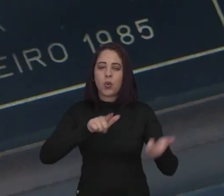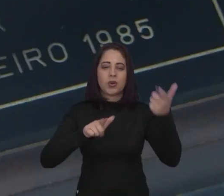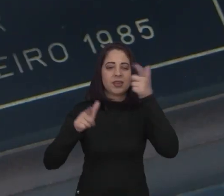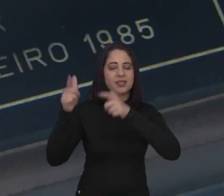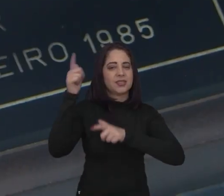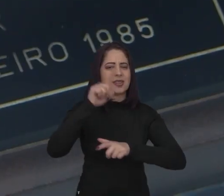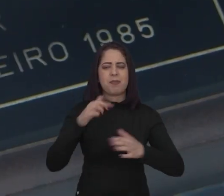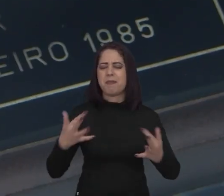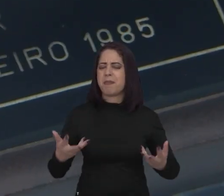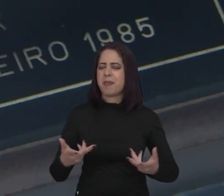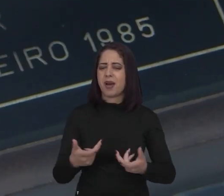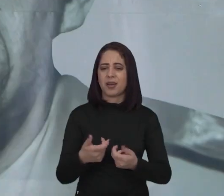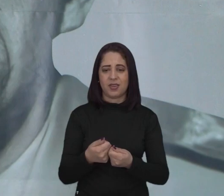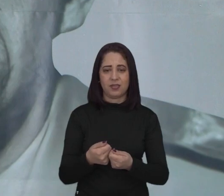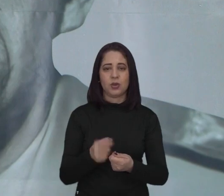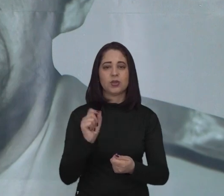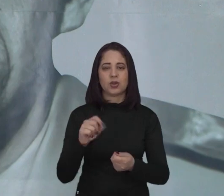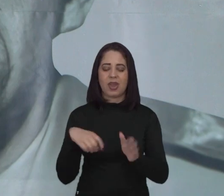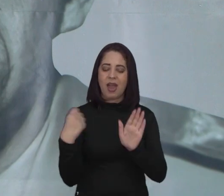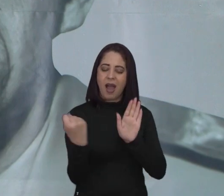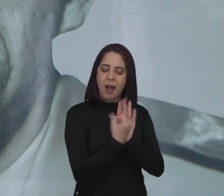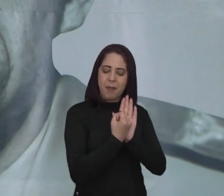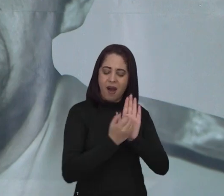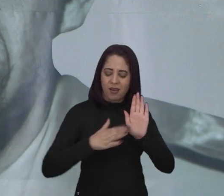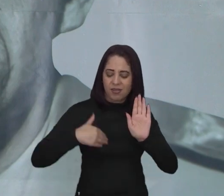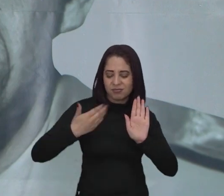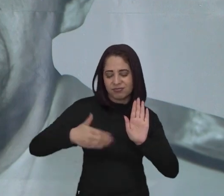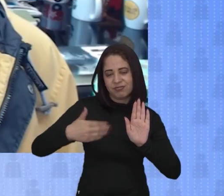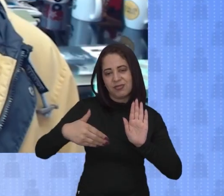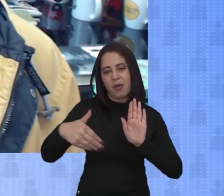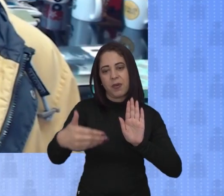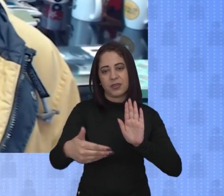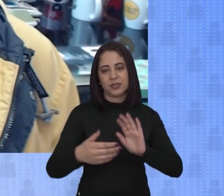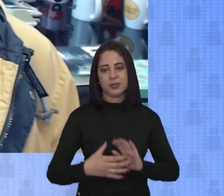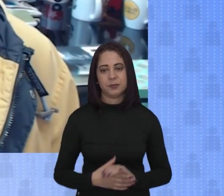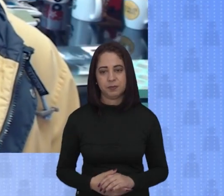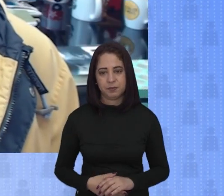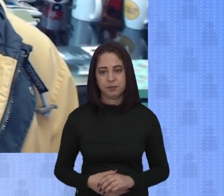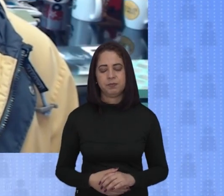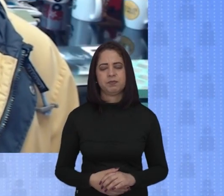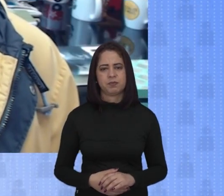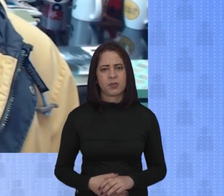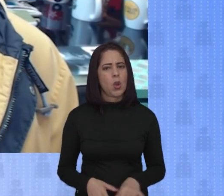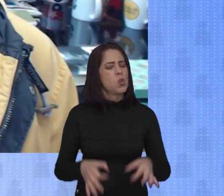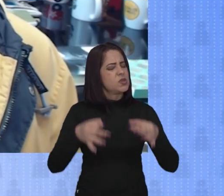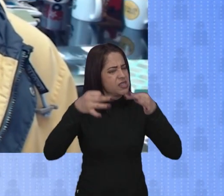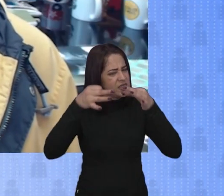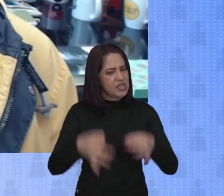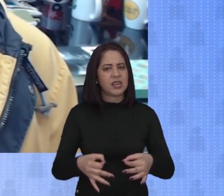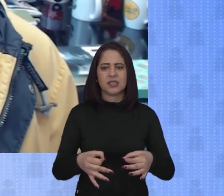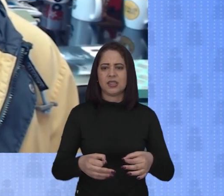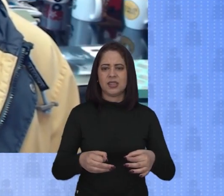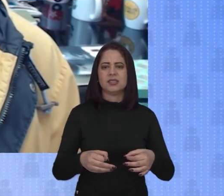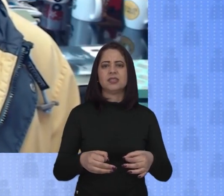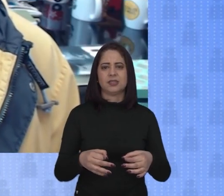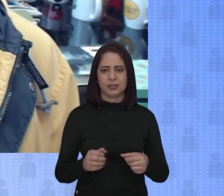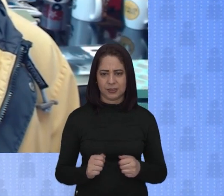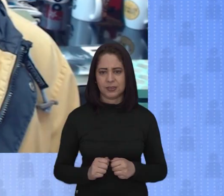de valor inestimável, um legado para todo o país. Sem nenhuma dúvida, é o